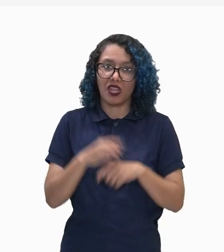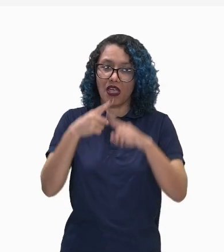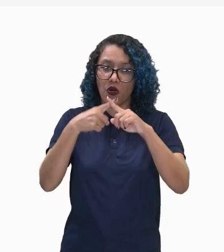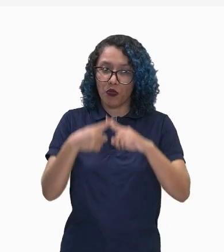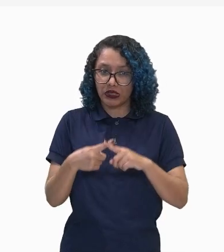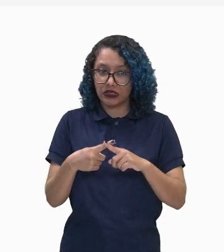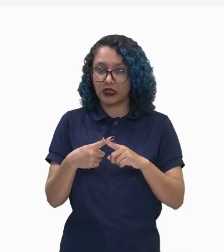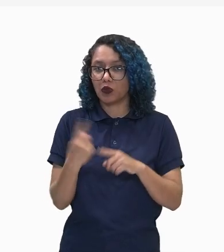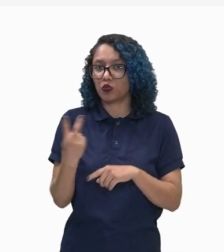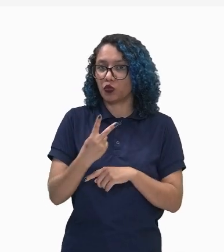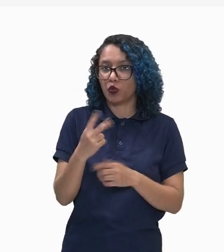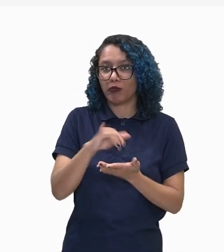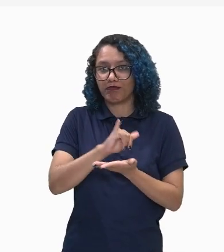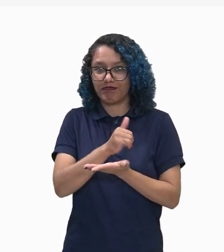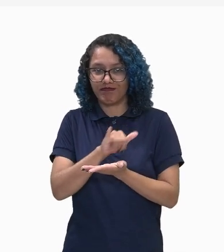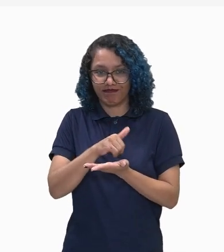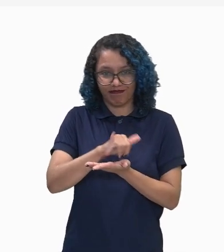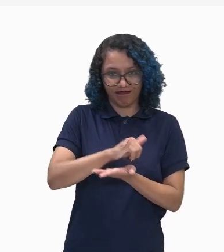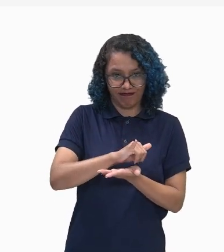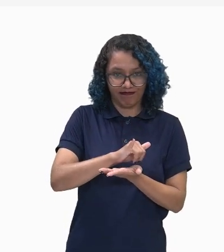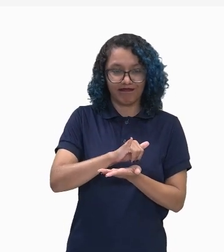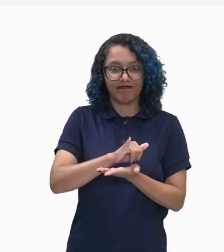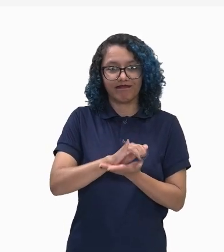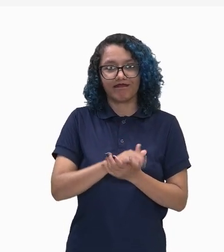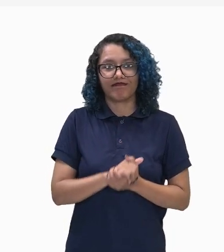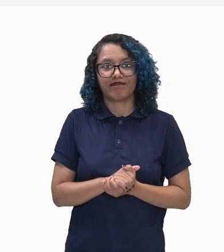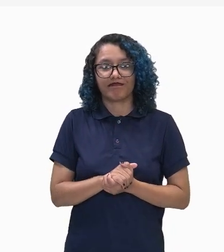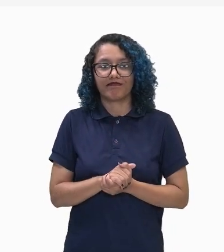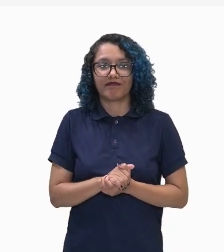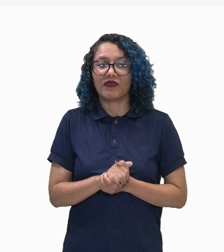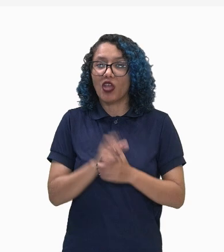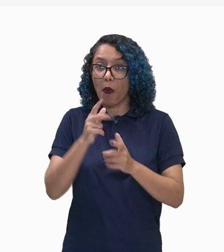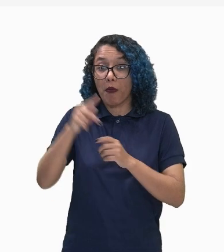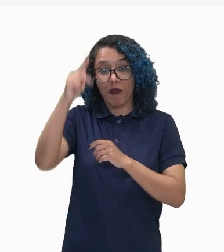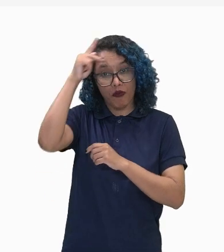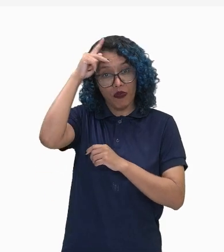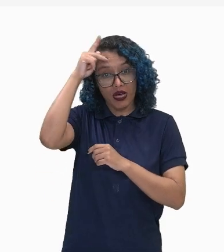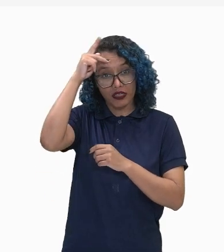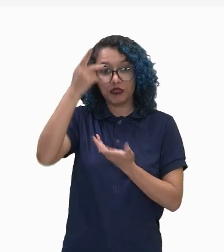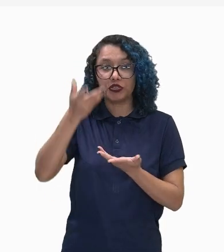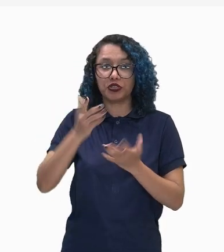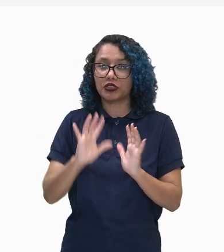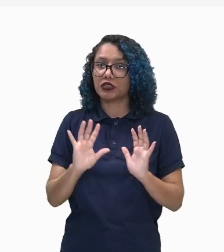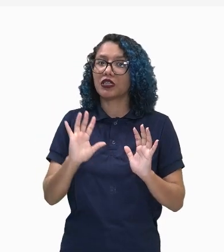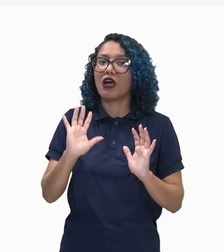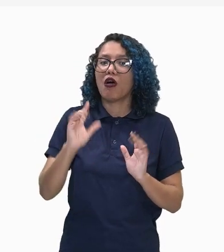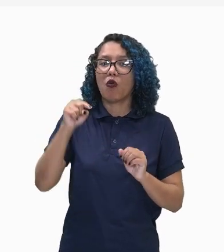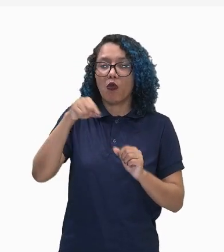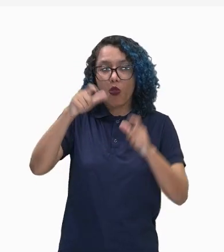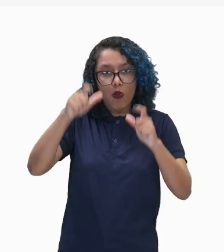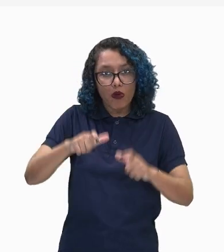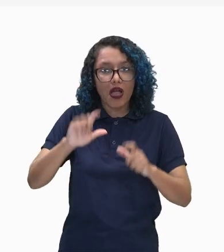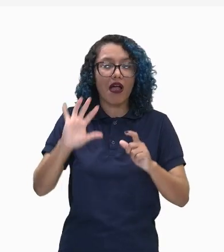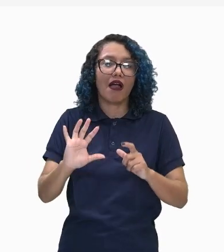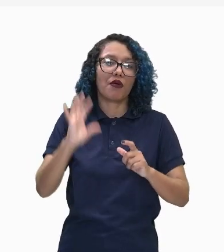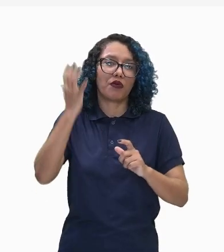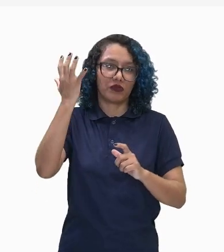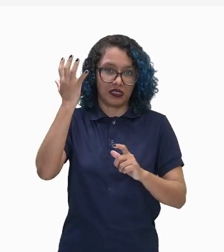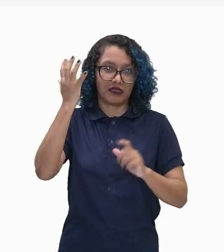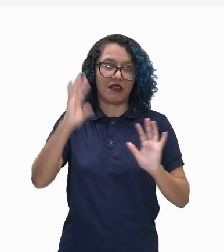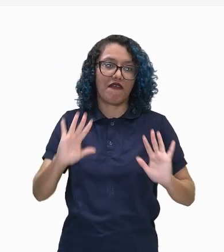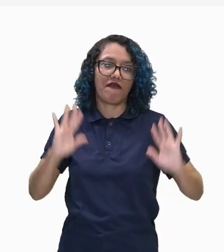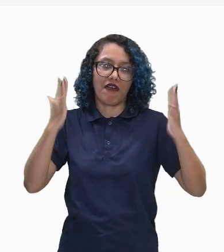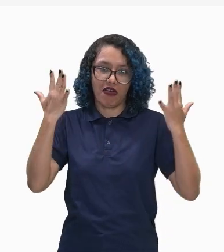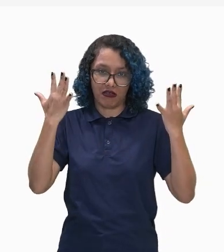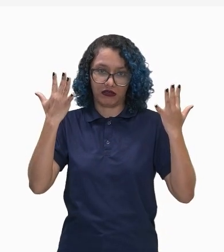e caprichoso. A Ilha Tupinabarana cedia o festival no último final de semana de junho, para ficar bem guardadinho aí para